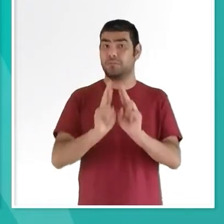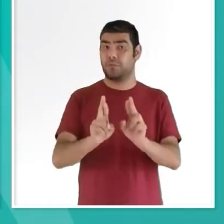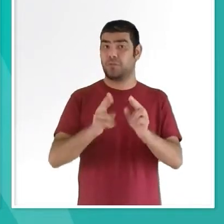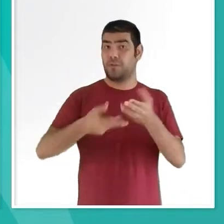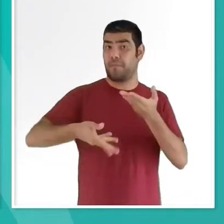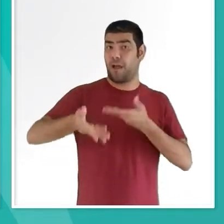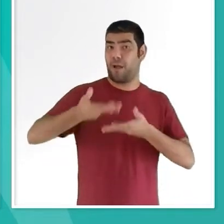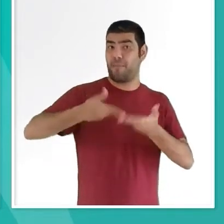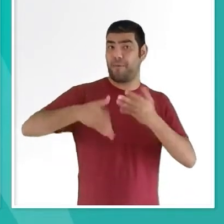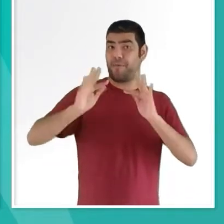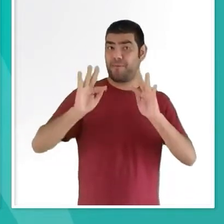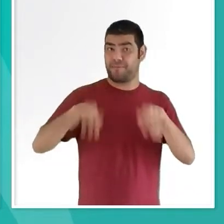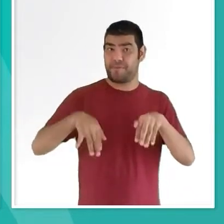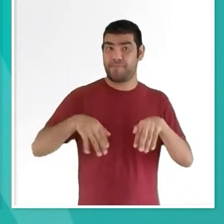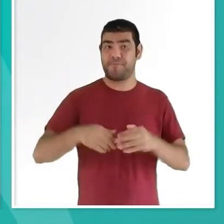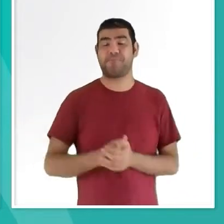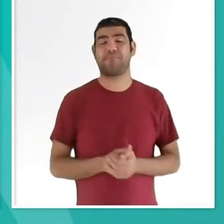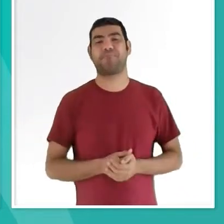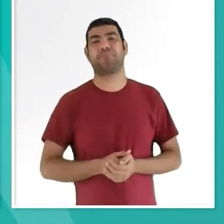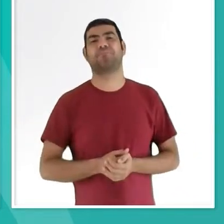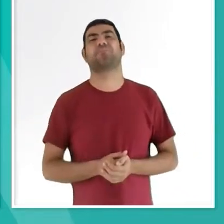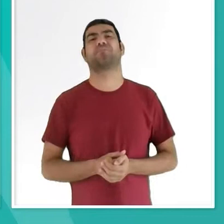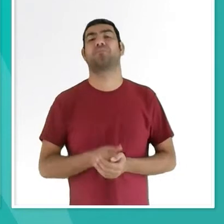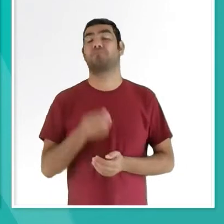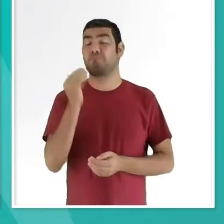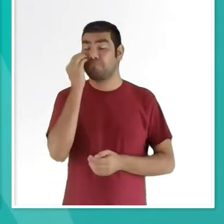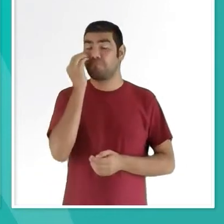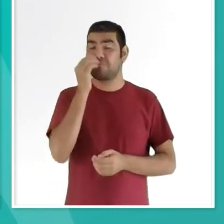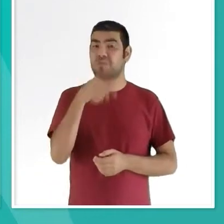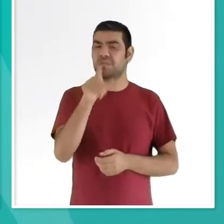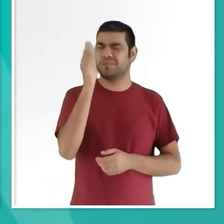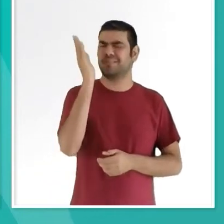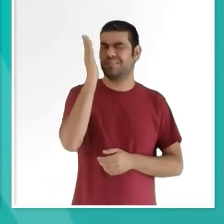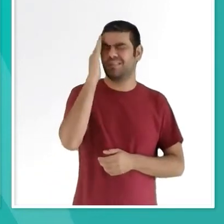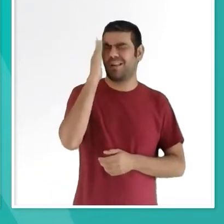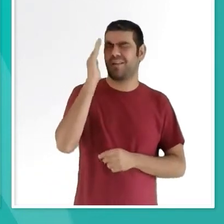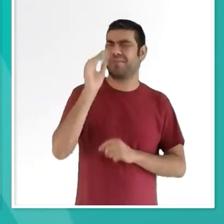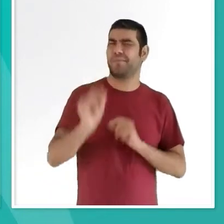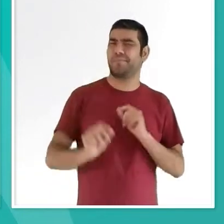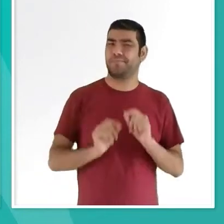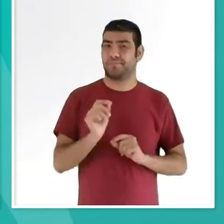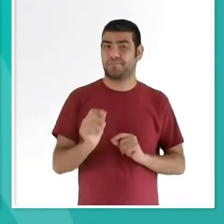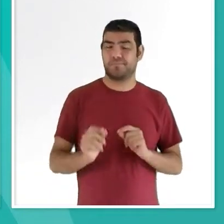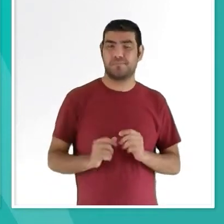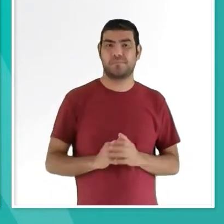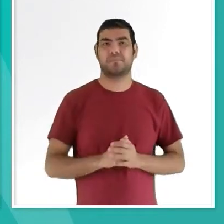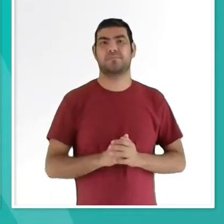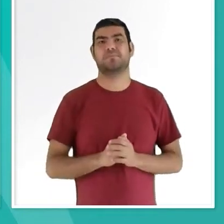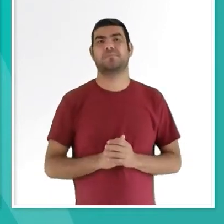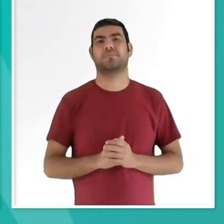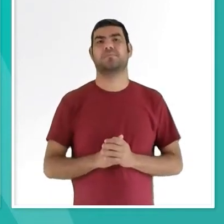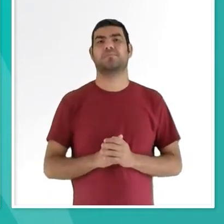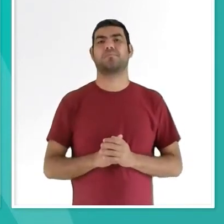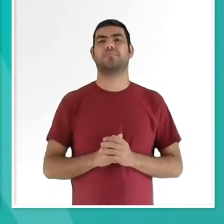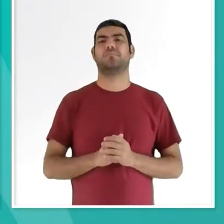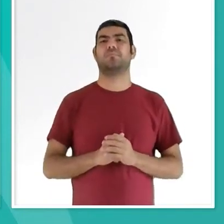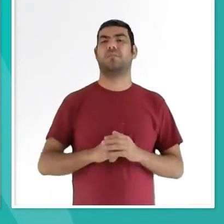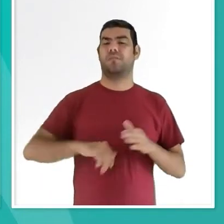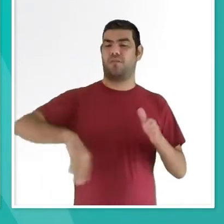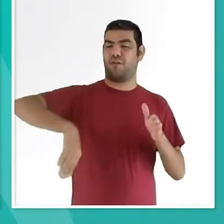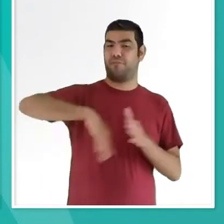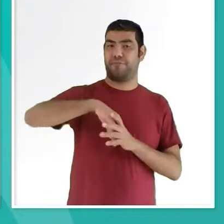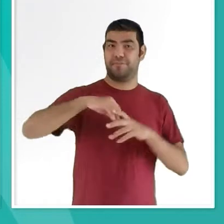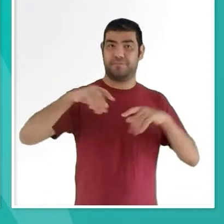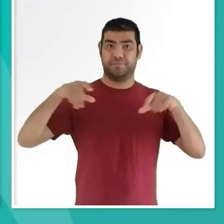final. Então, quero ver se vocês realmente estão aí bem afinados com relação ao futebol, hein, pessoal? Eu fiquei